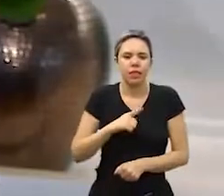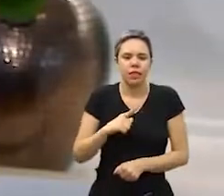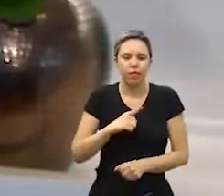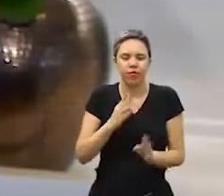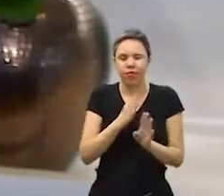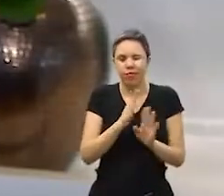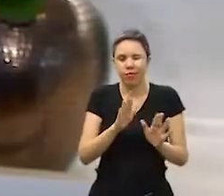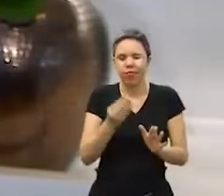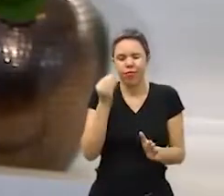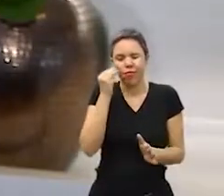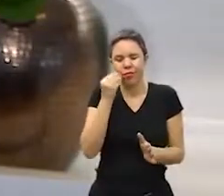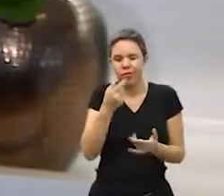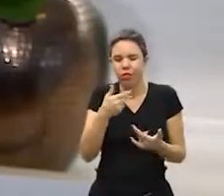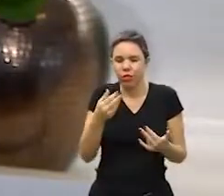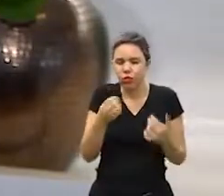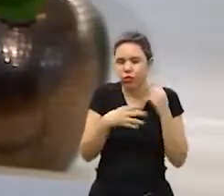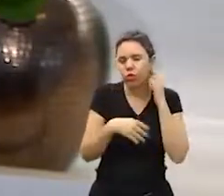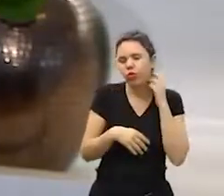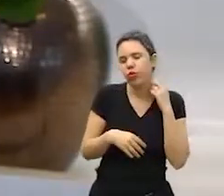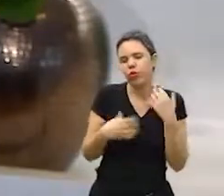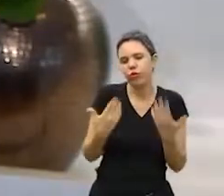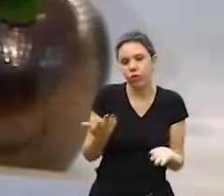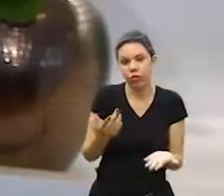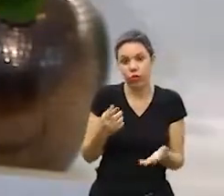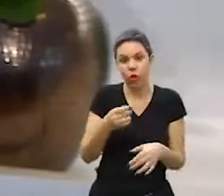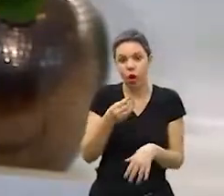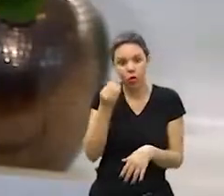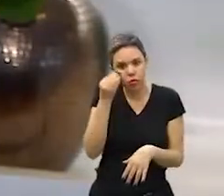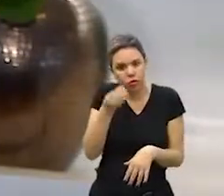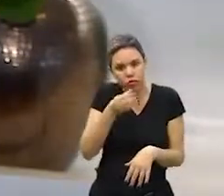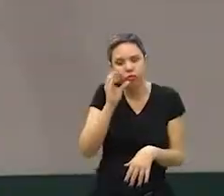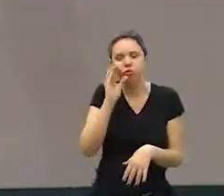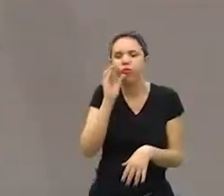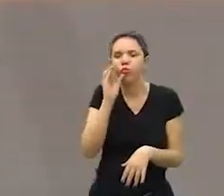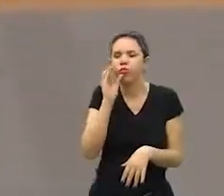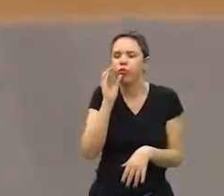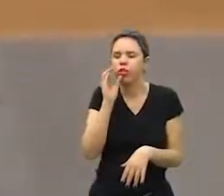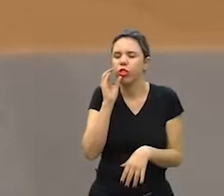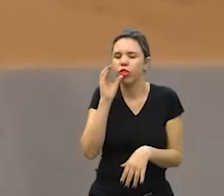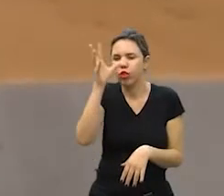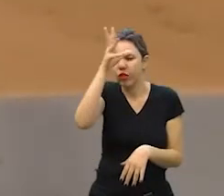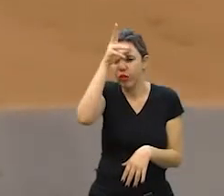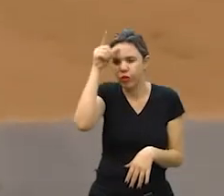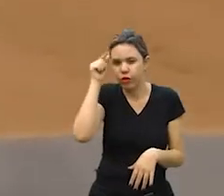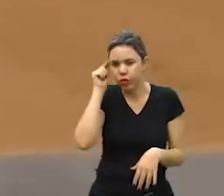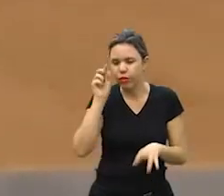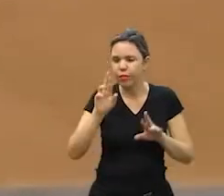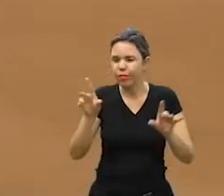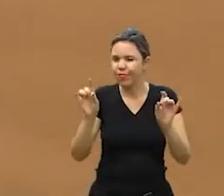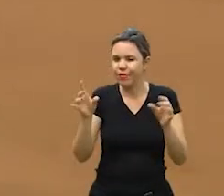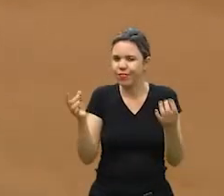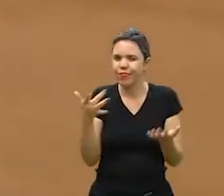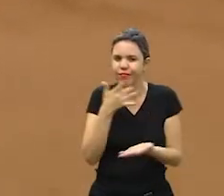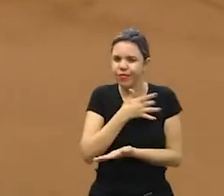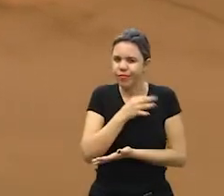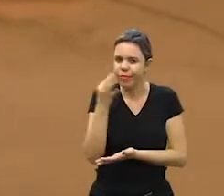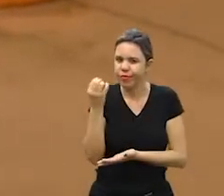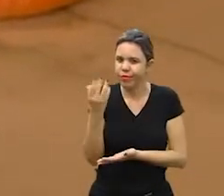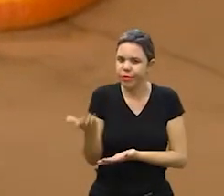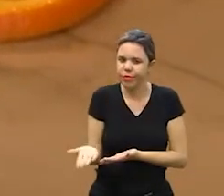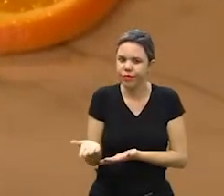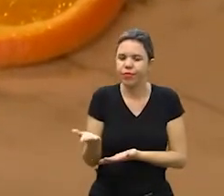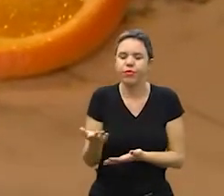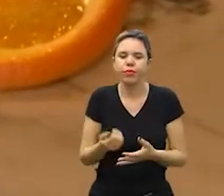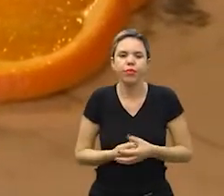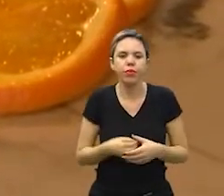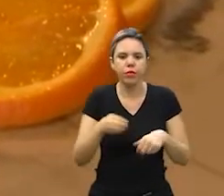tem um pouco de receio para experimentar coisas novas, né? Mas na hora que você prova um verde de gengibre, realmente faz uma diferença. E aqui a